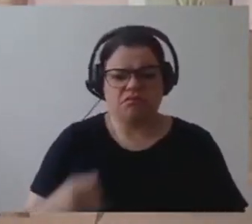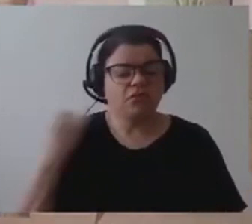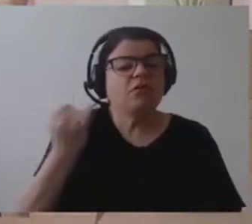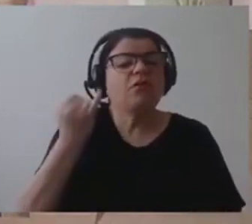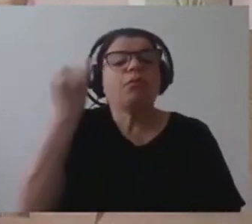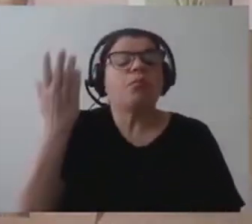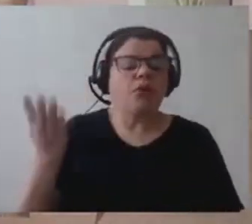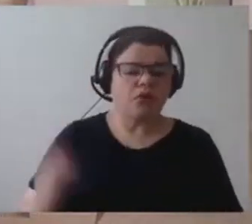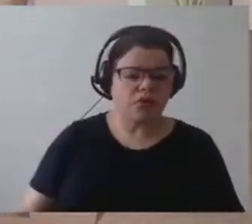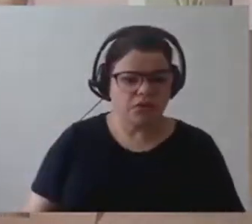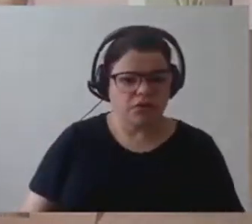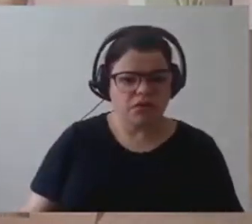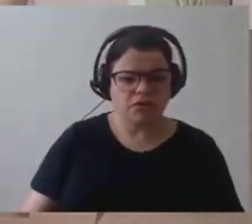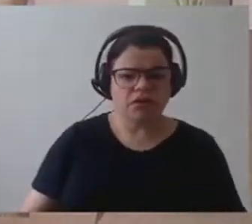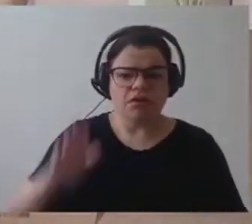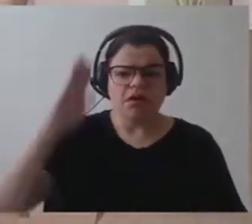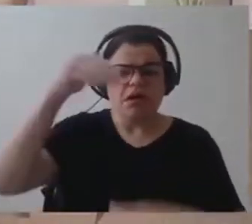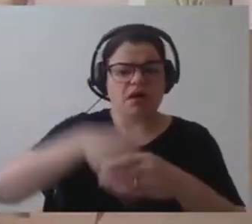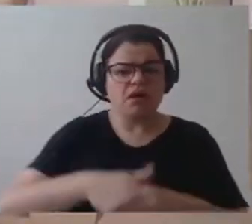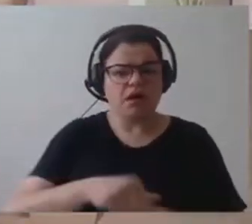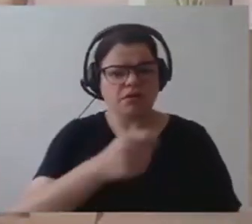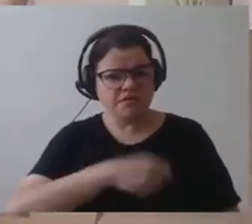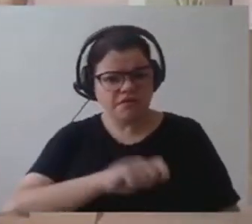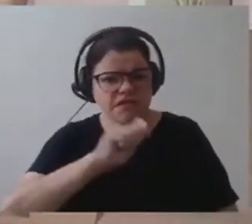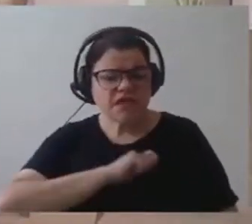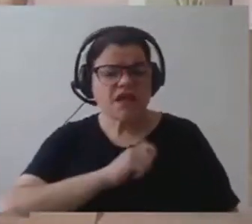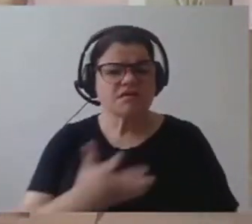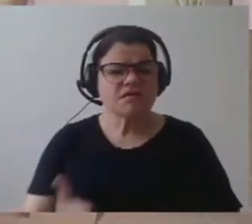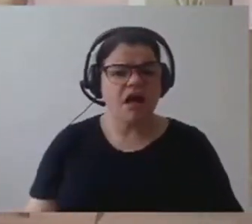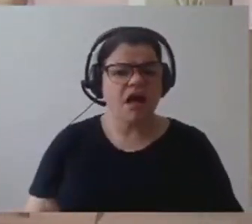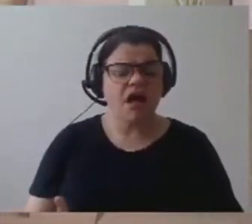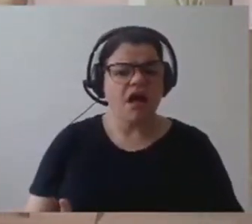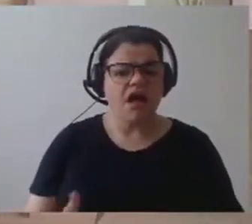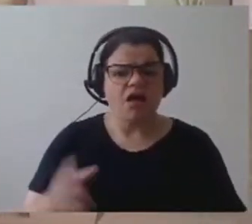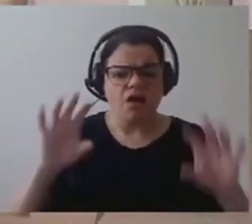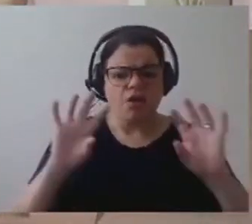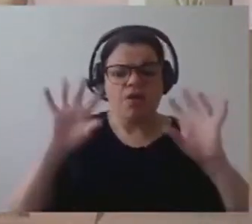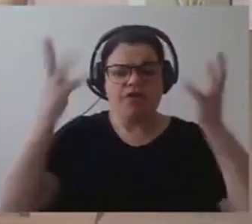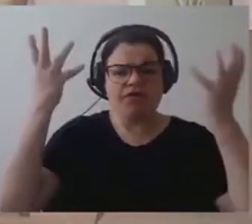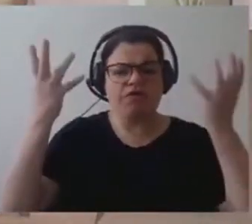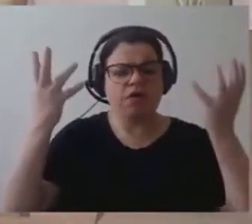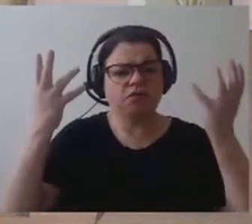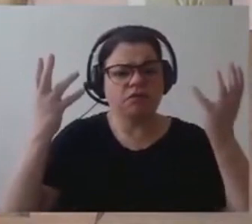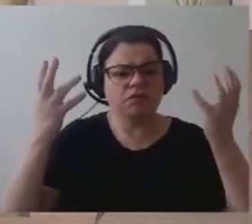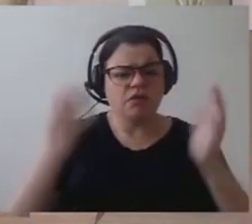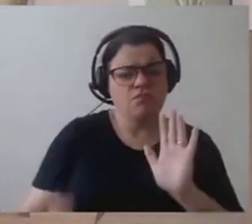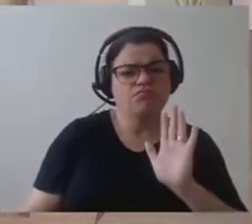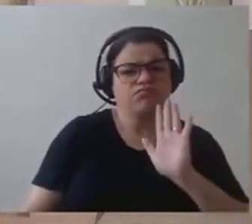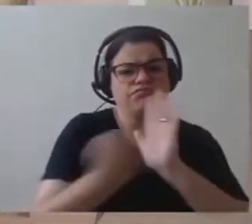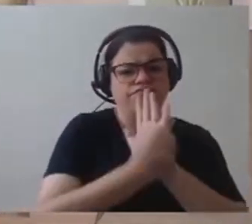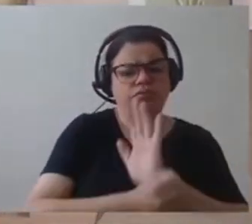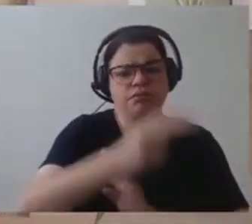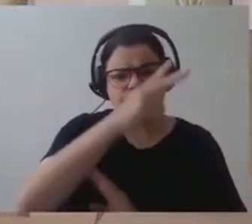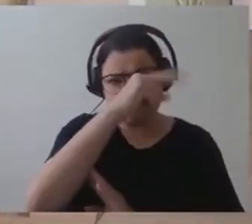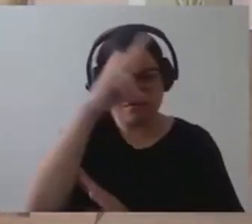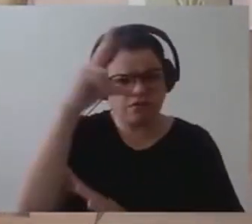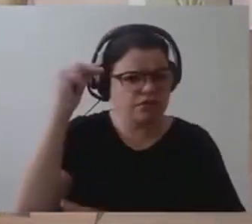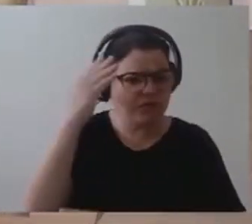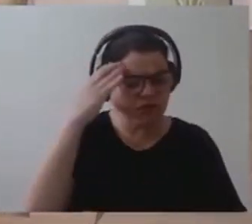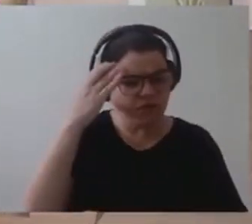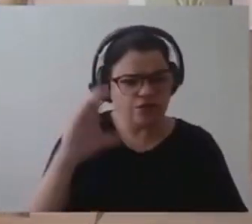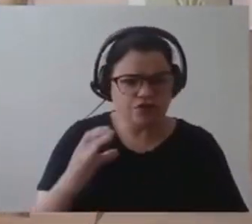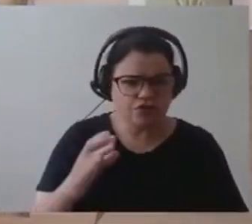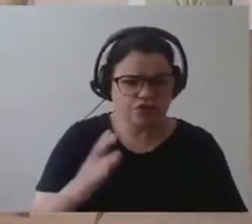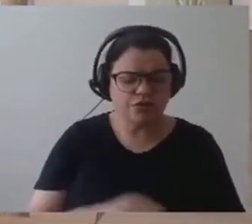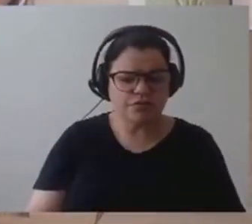eu fui eleito para fiscalizar é um evento que traz a logo da prefeitura de Curitiba